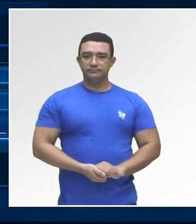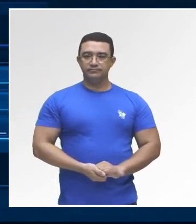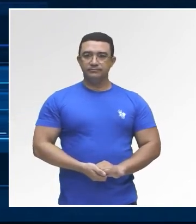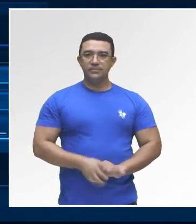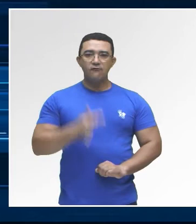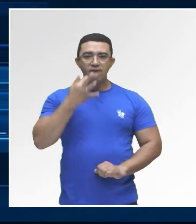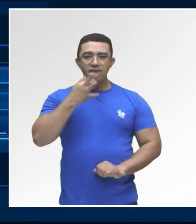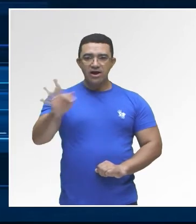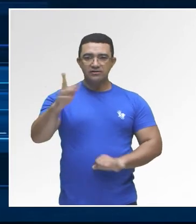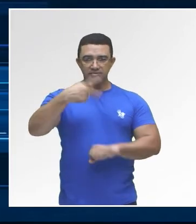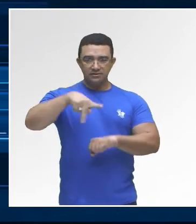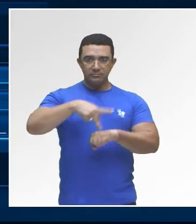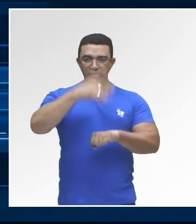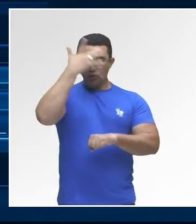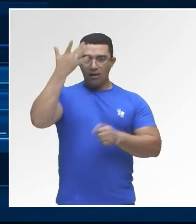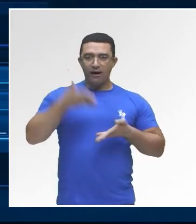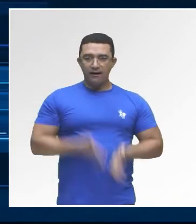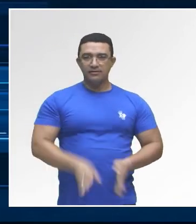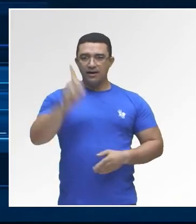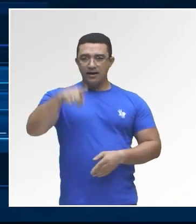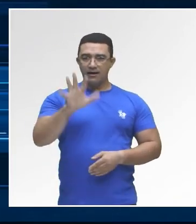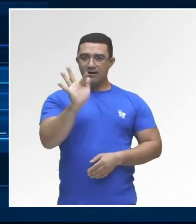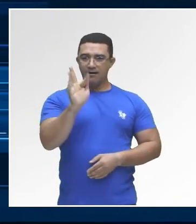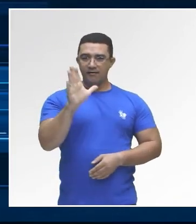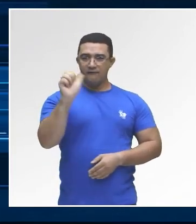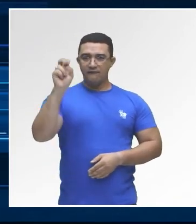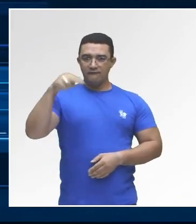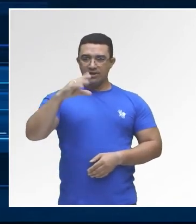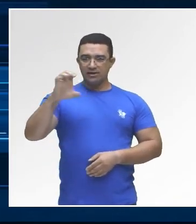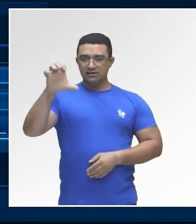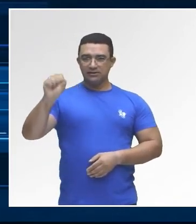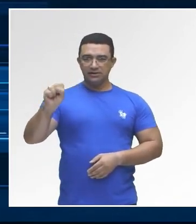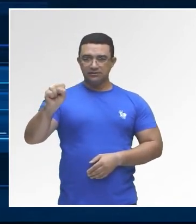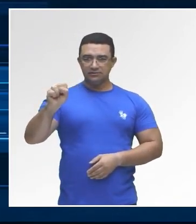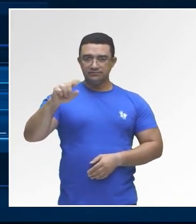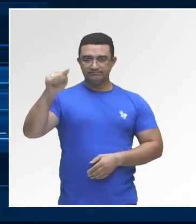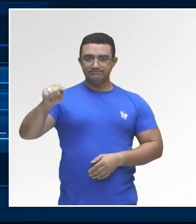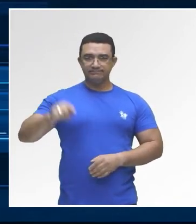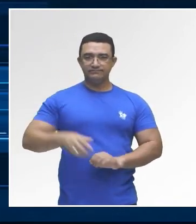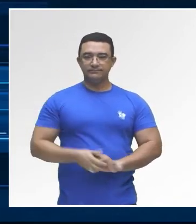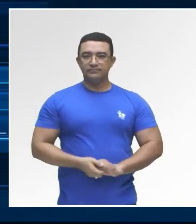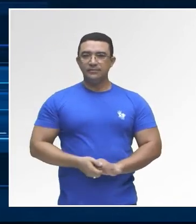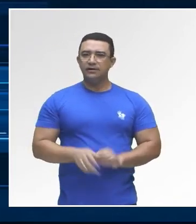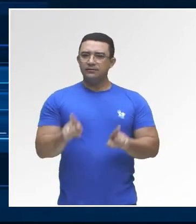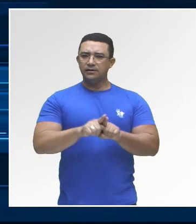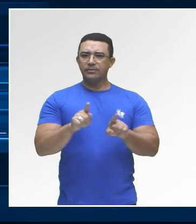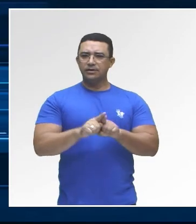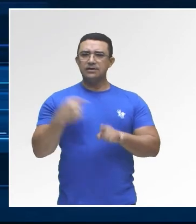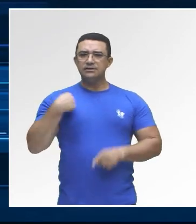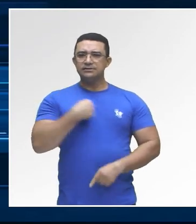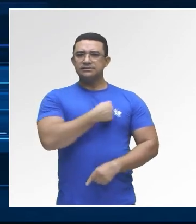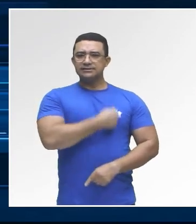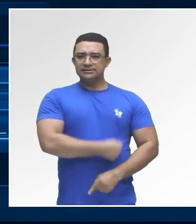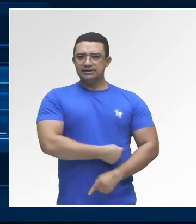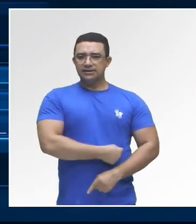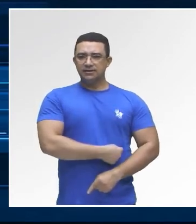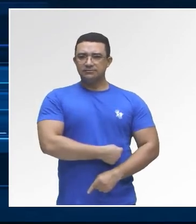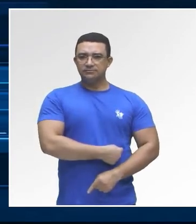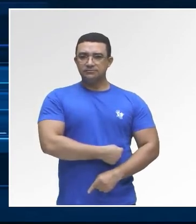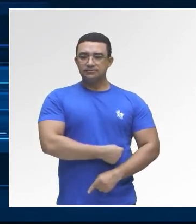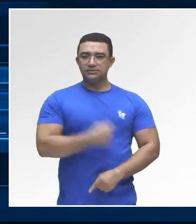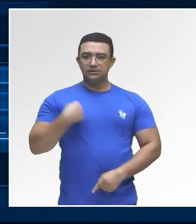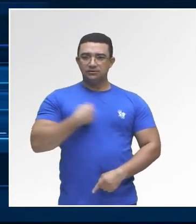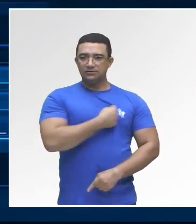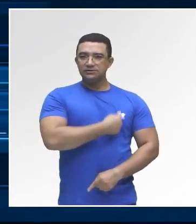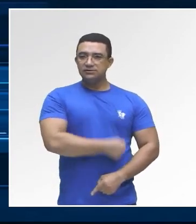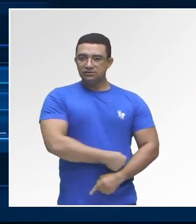país, França, French, francês ou francesa. Em seguida, nós temos quem? China,